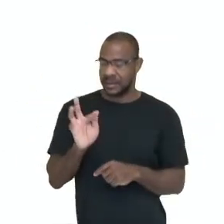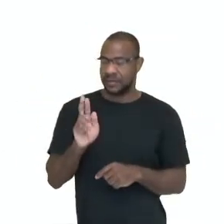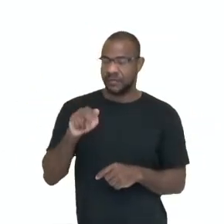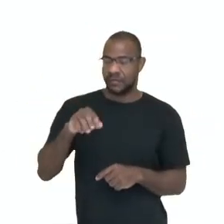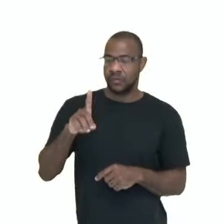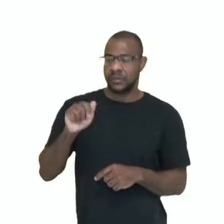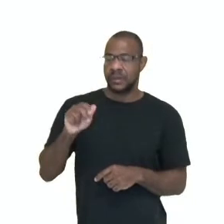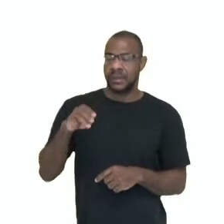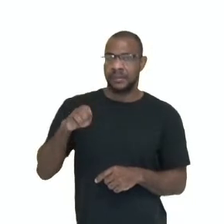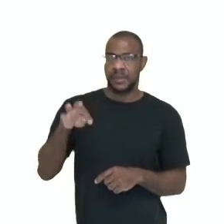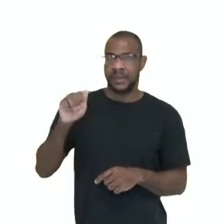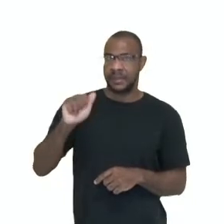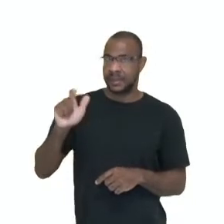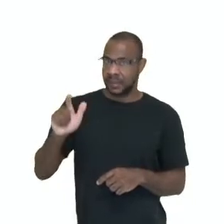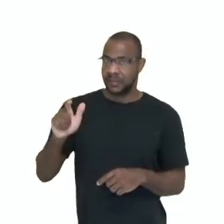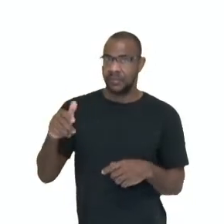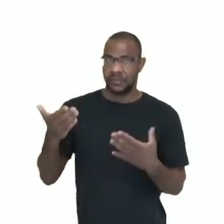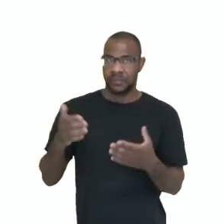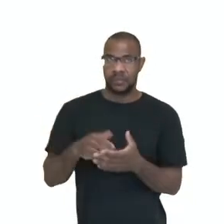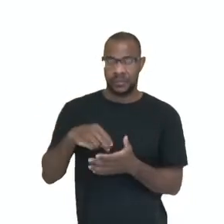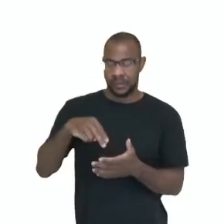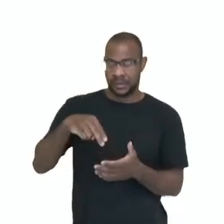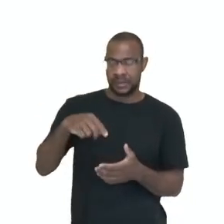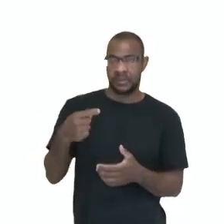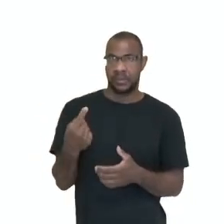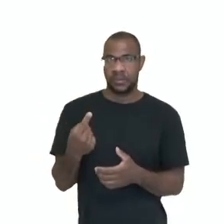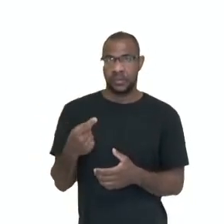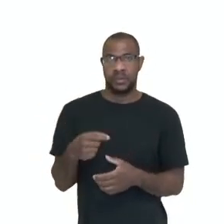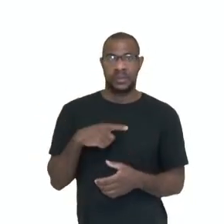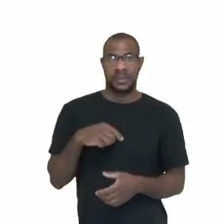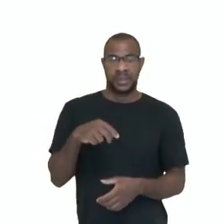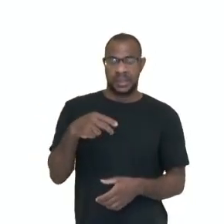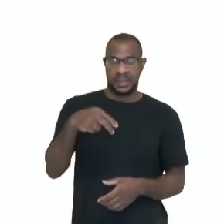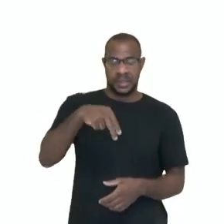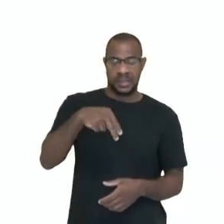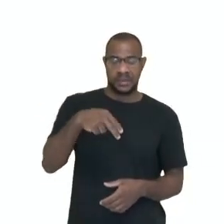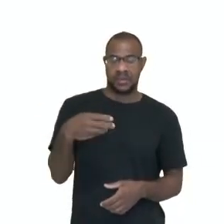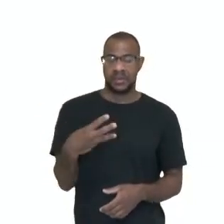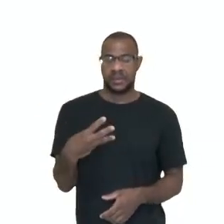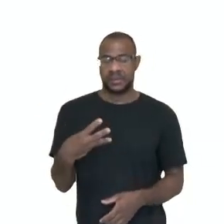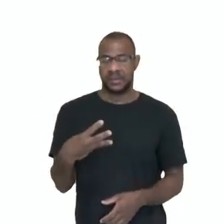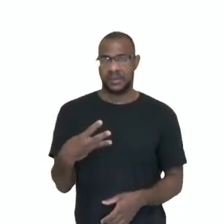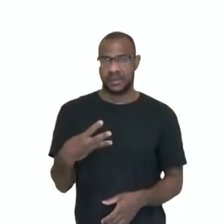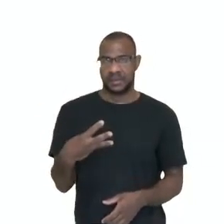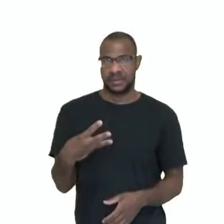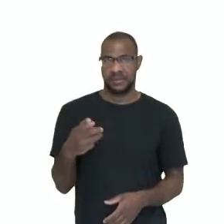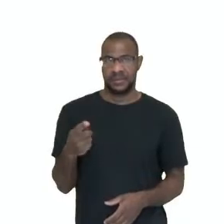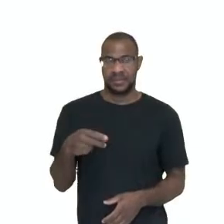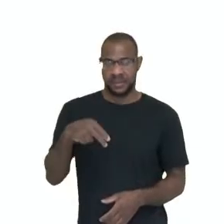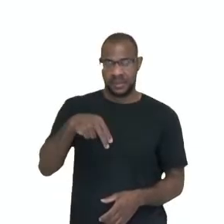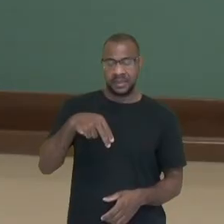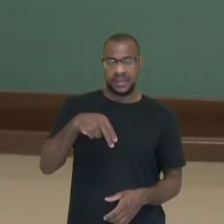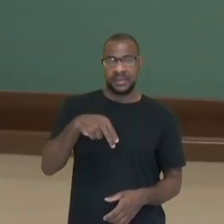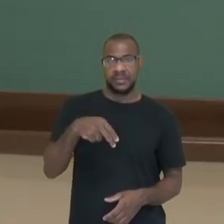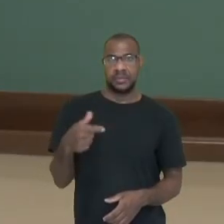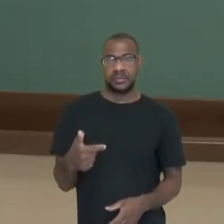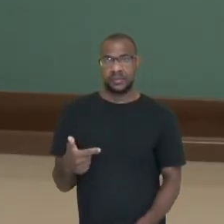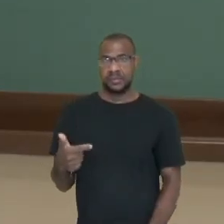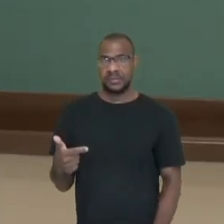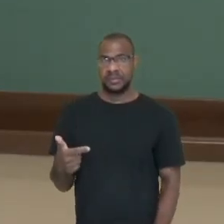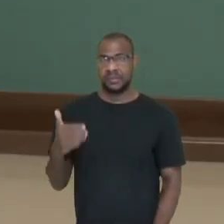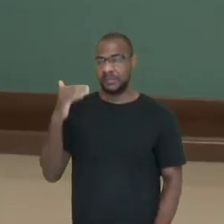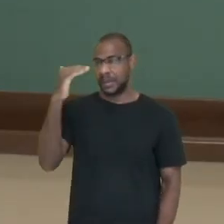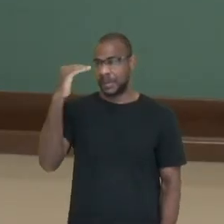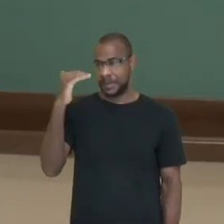o primeiro harmônico, N igual a 1. N igual a 3, terceiro harmônico. N igual a 2, segundo harmônico. E assim